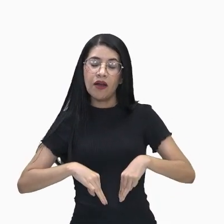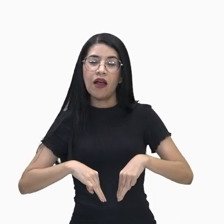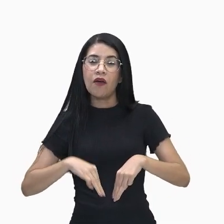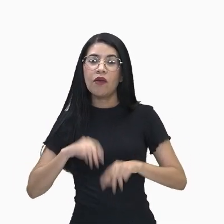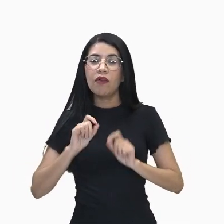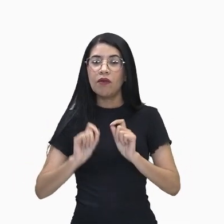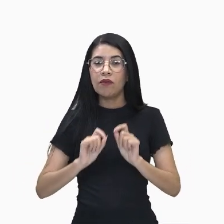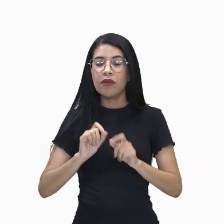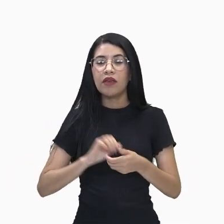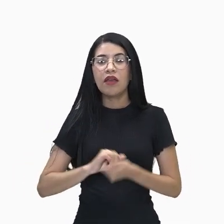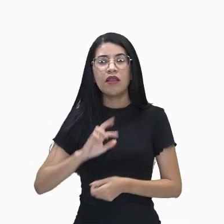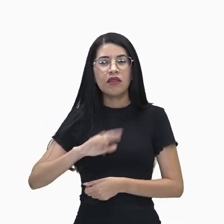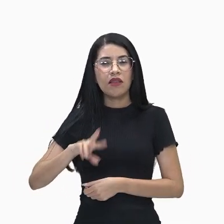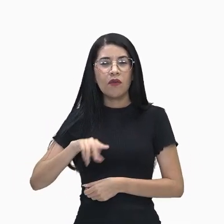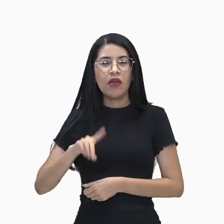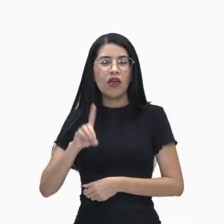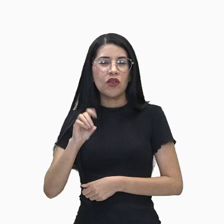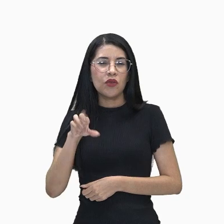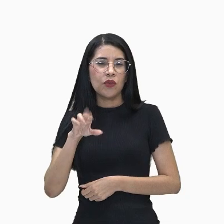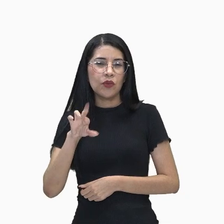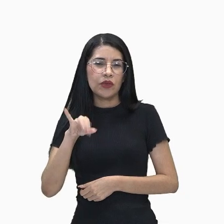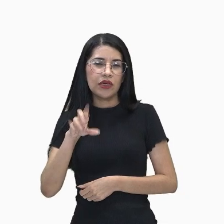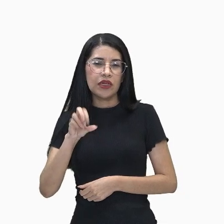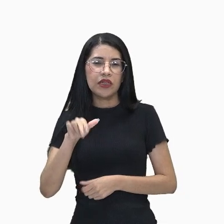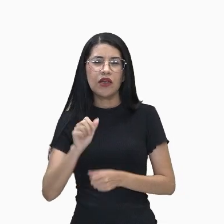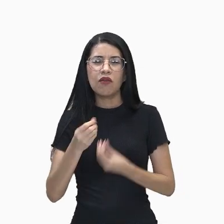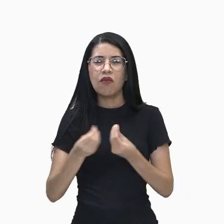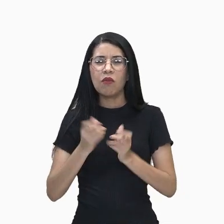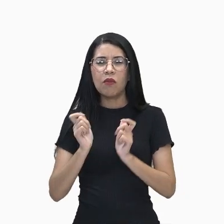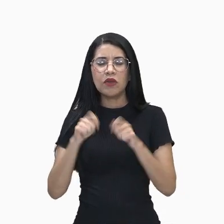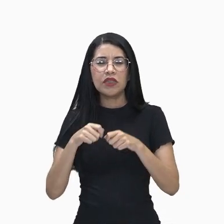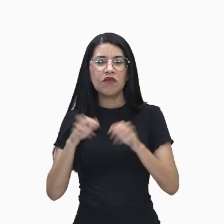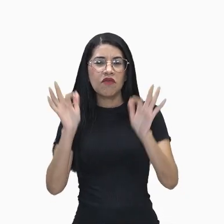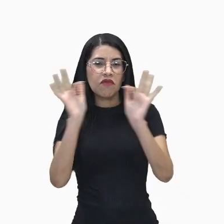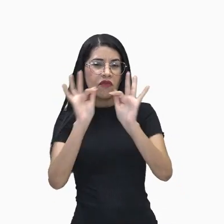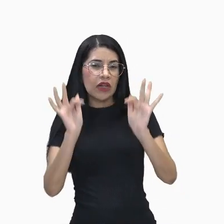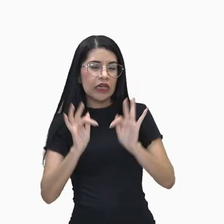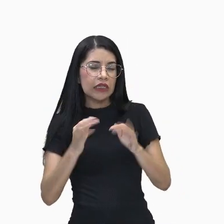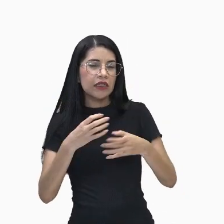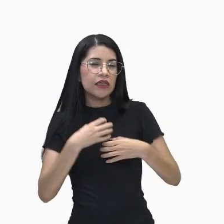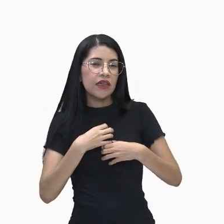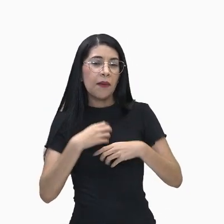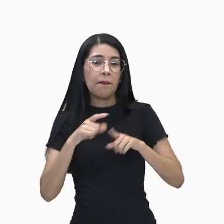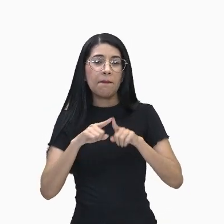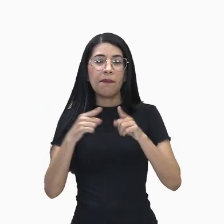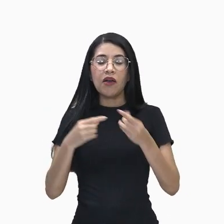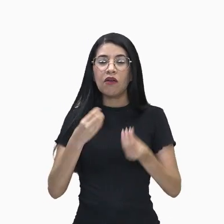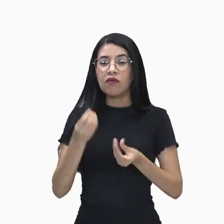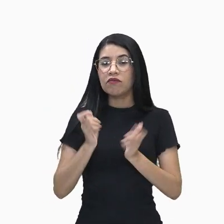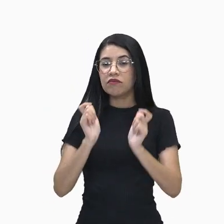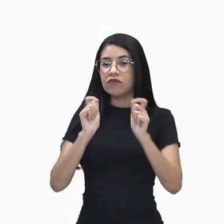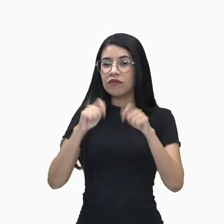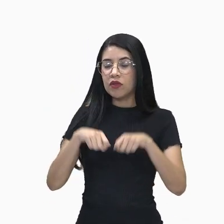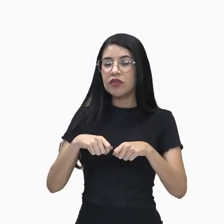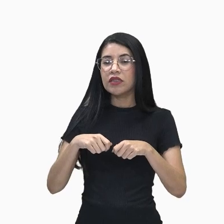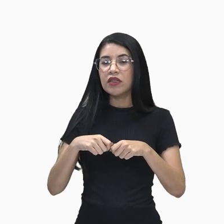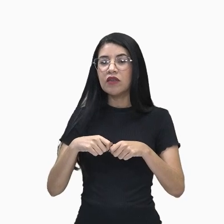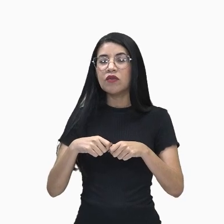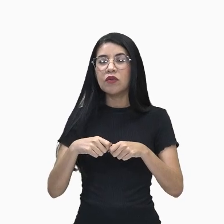é a doutrina que nos ensina como sermos felizes, mas como devemos